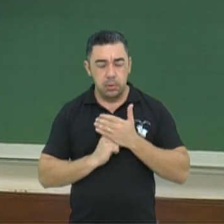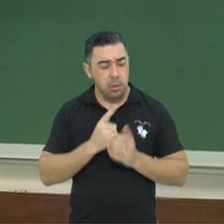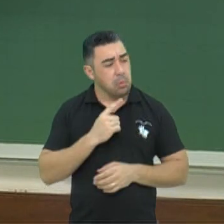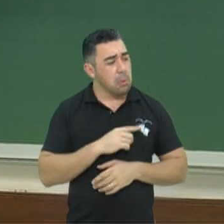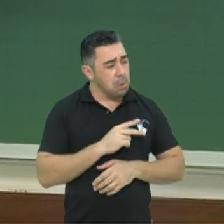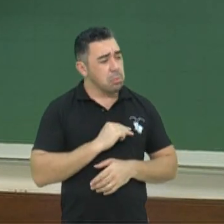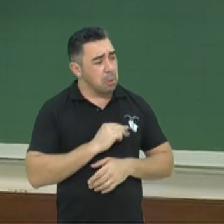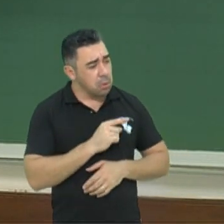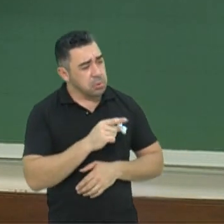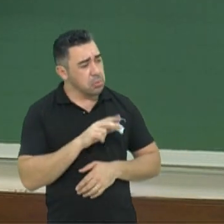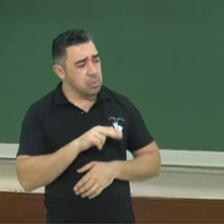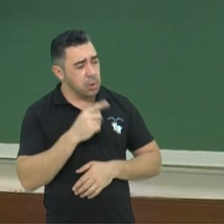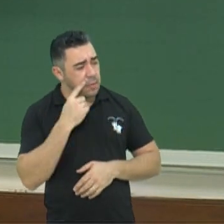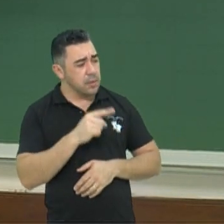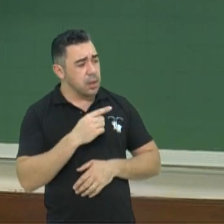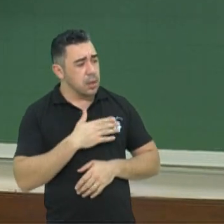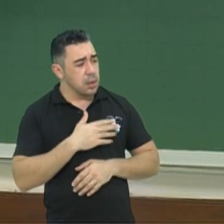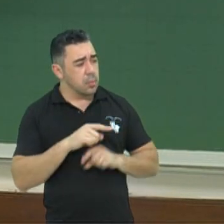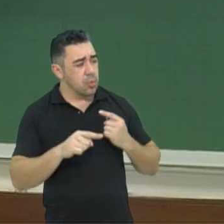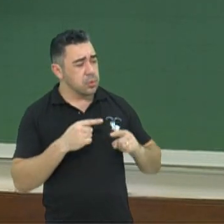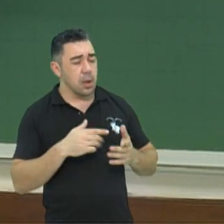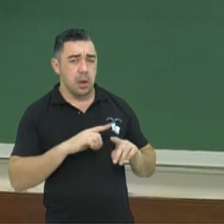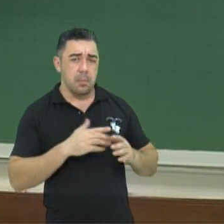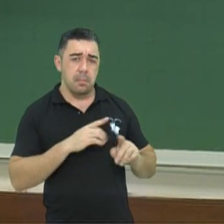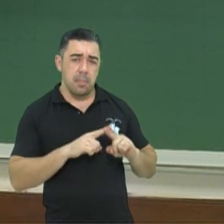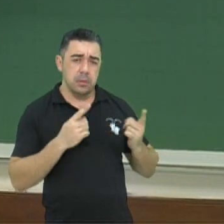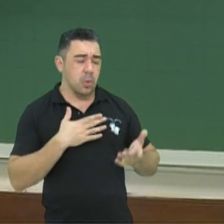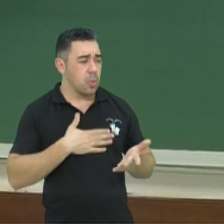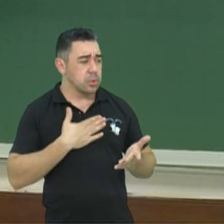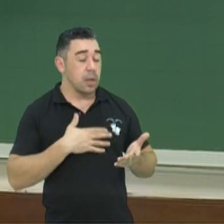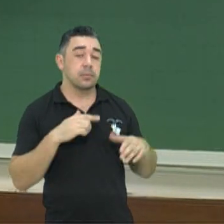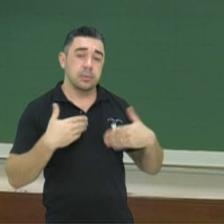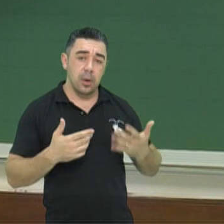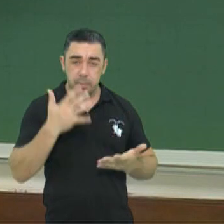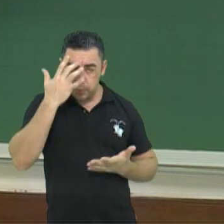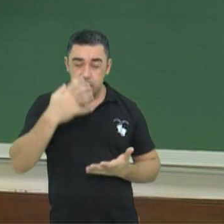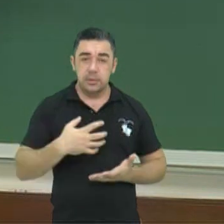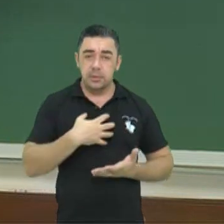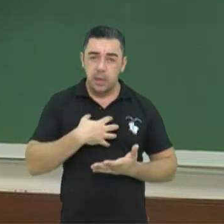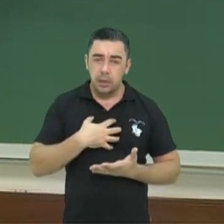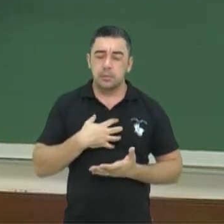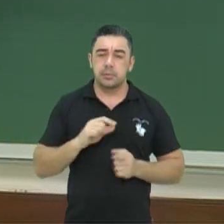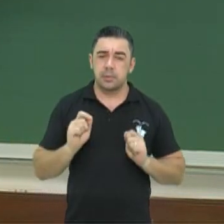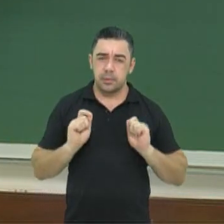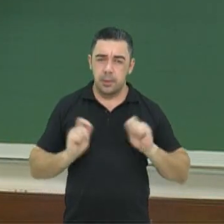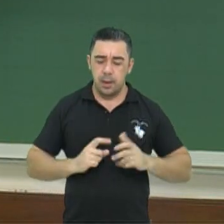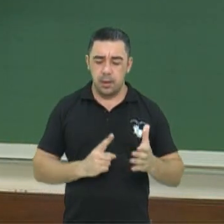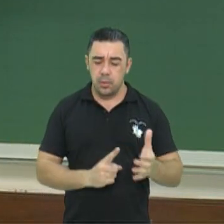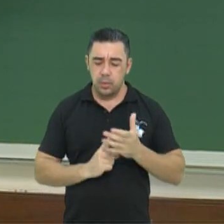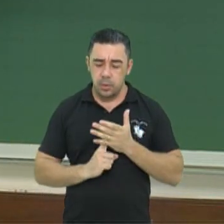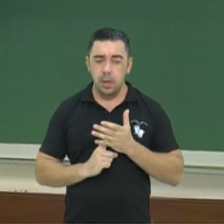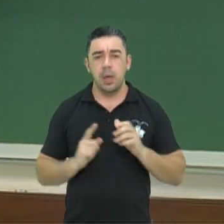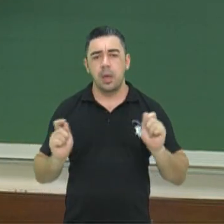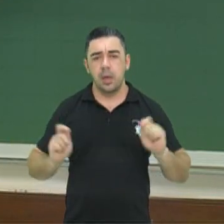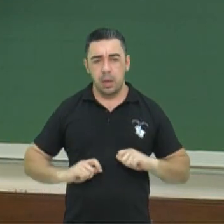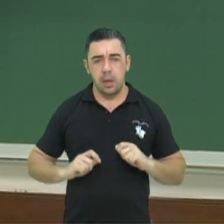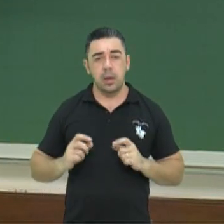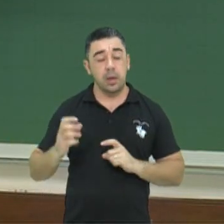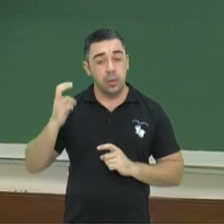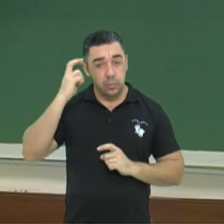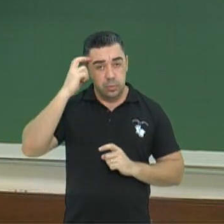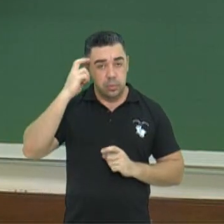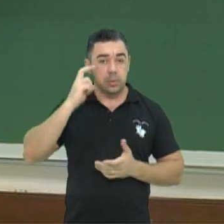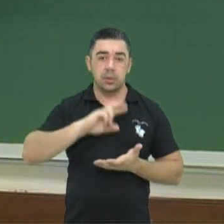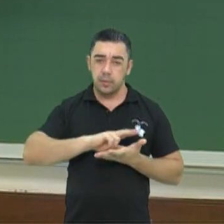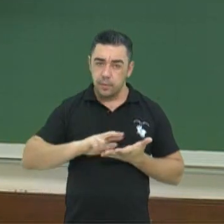nossa, eu nunca tinha ouvido essa música, mas eu gostei. Então isso faz com que as pessoas se sintam acolhidas, isso faz com que a cultura